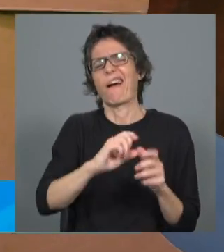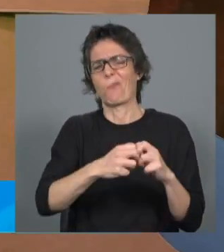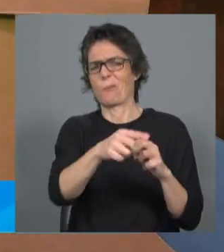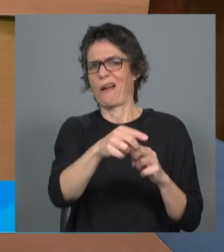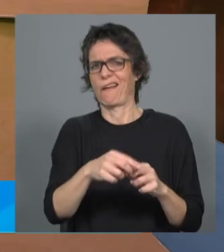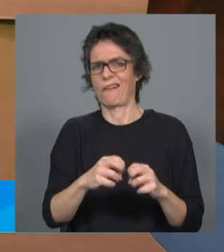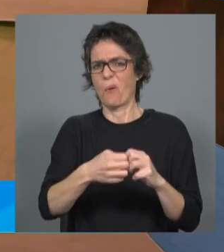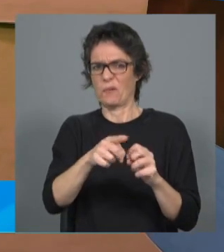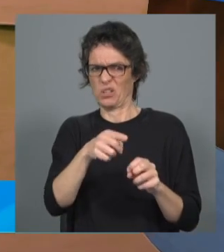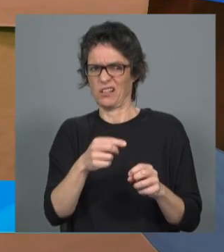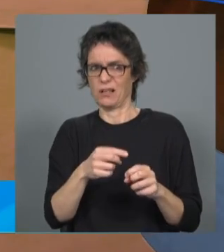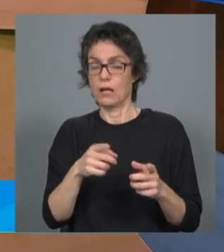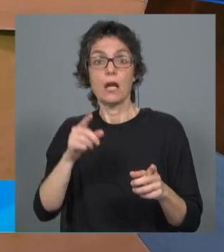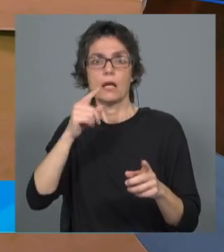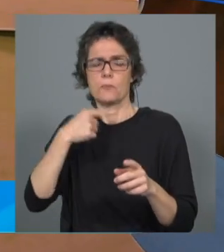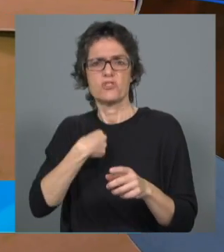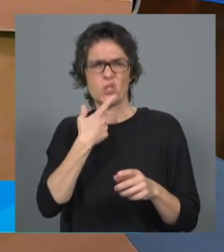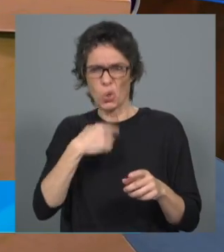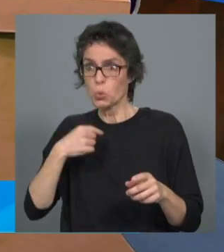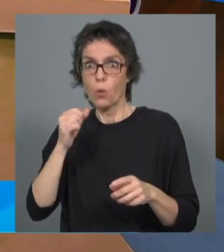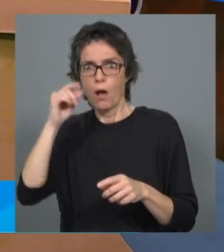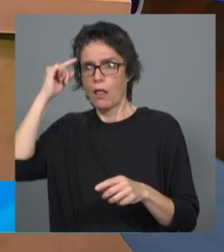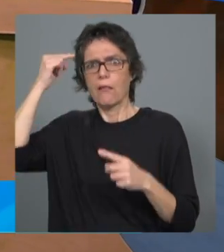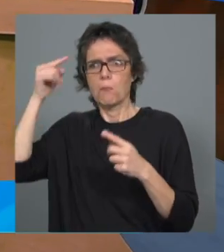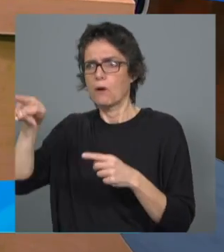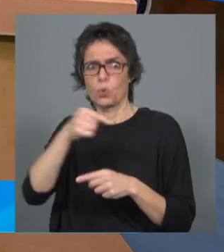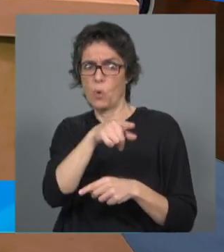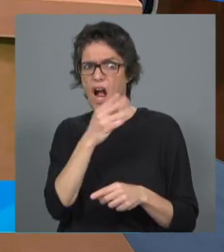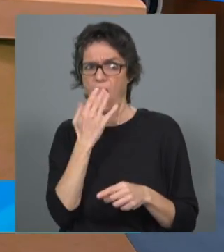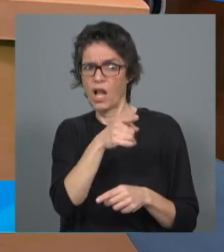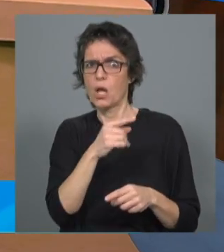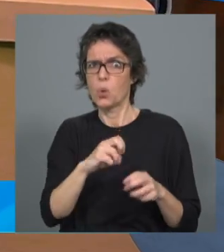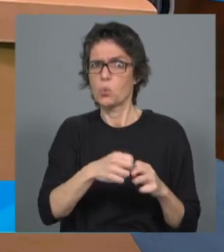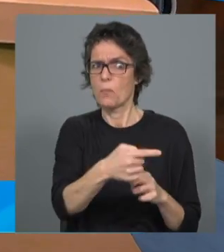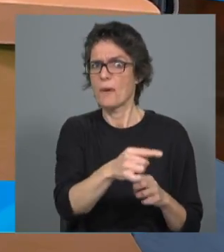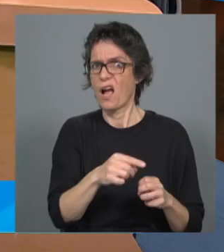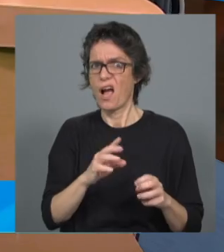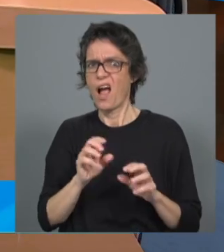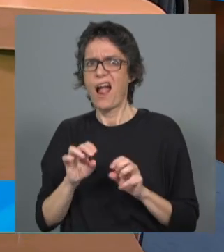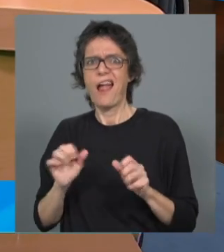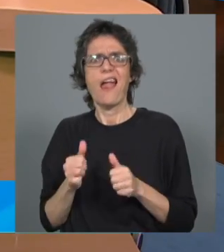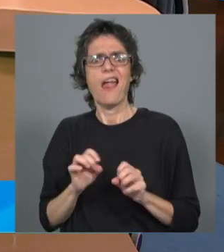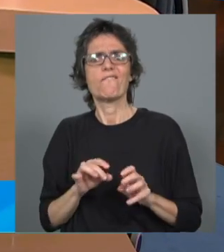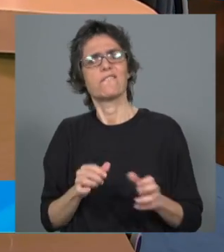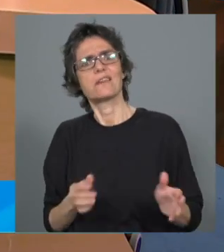dizem, mas tu vais levar isso para uma visita de estudo, tu és doida. E são aqueles que muitas vezes nos surpreendem